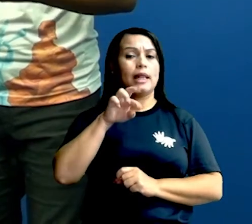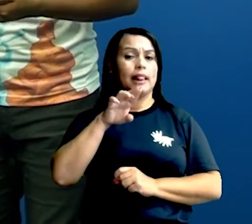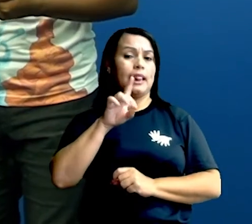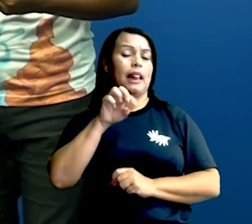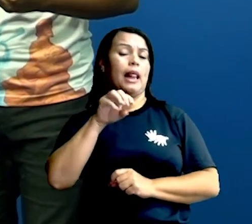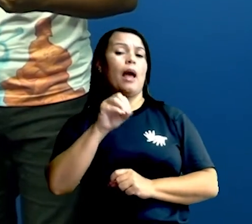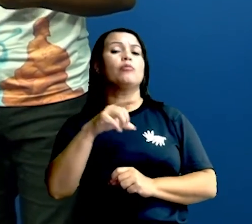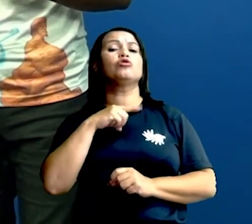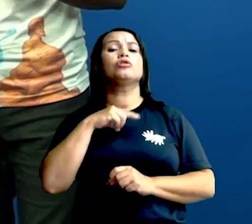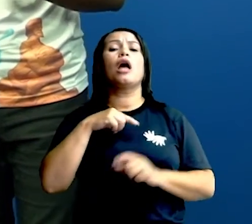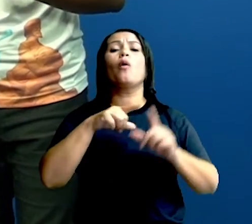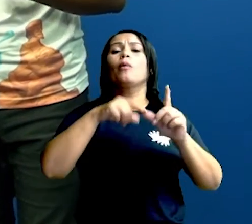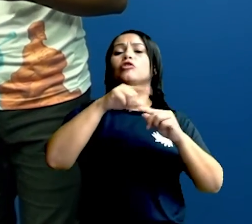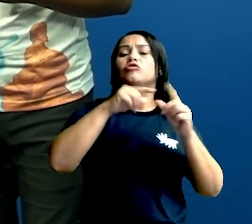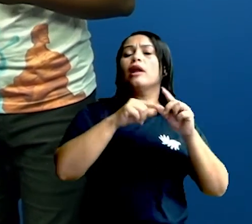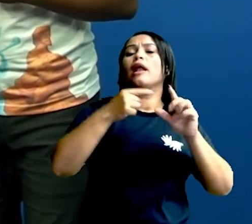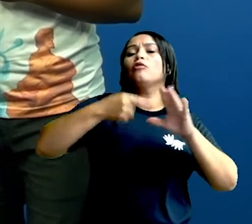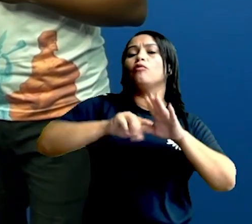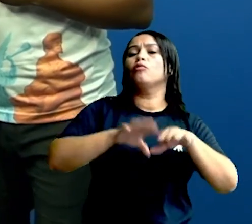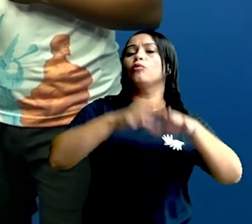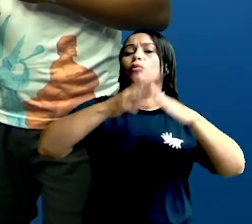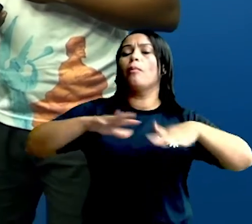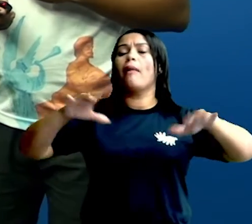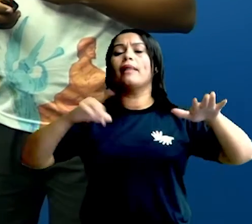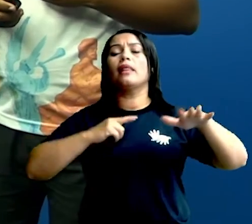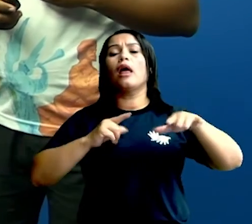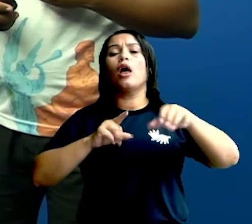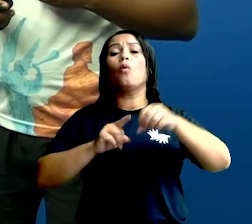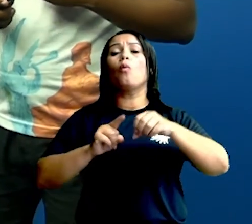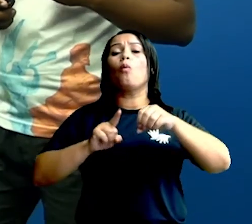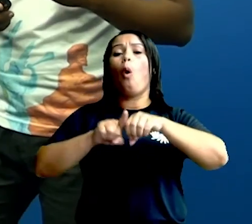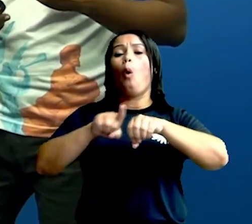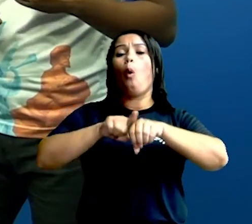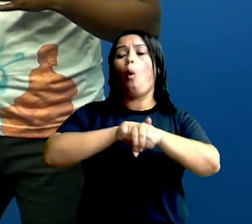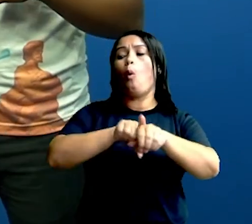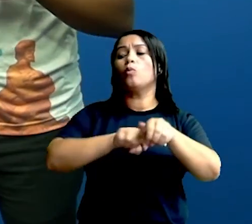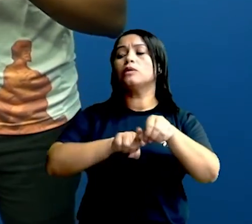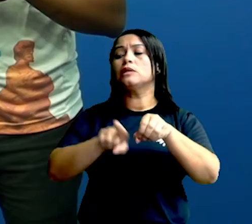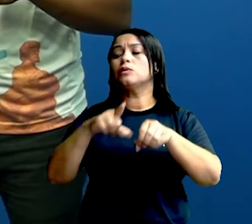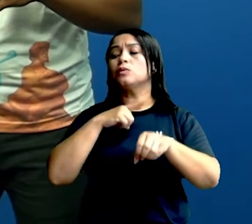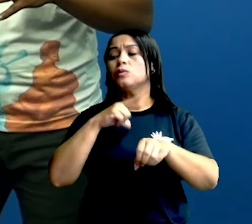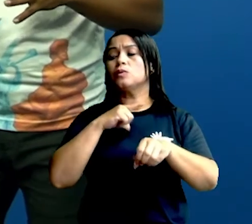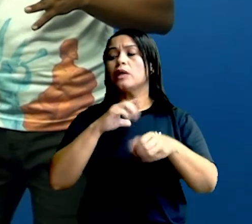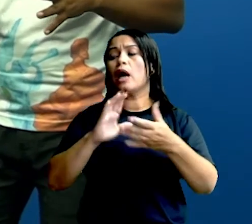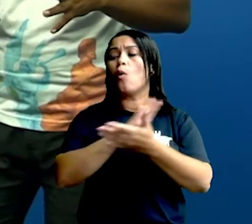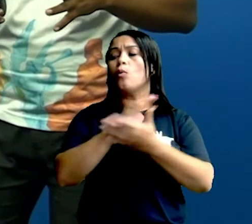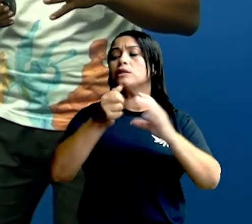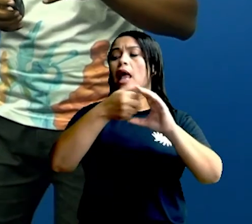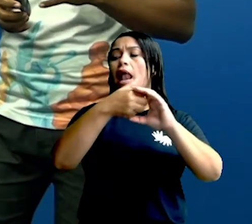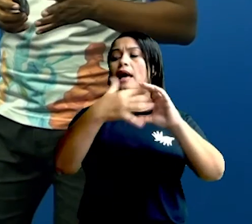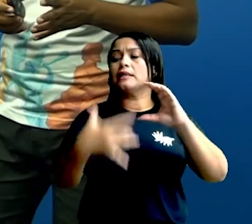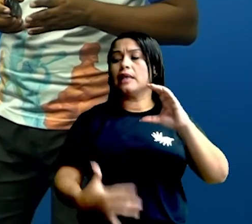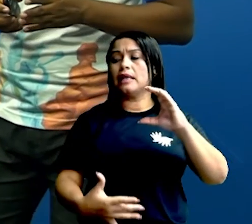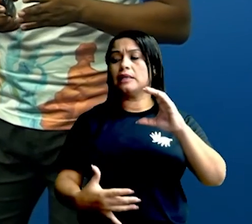estrela do mar, pepino do mar, ouriços, eles possuem certas